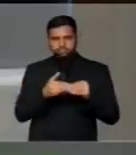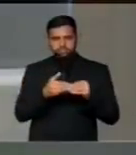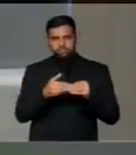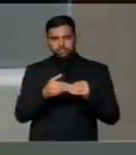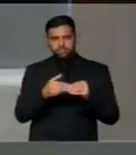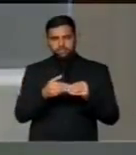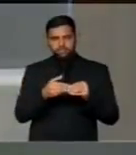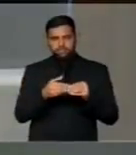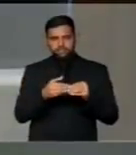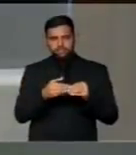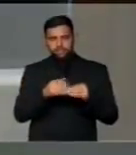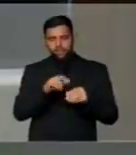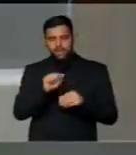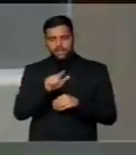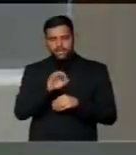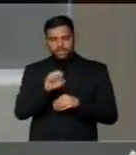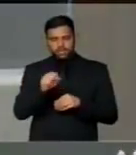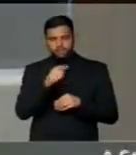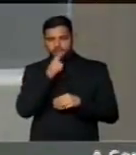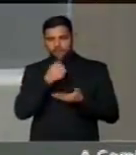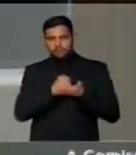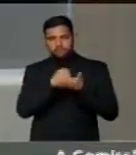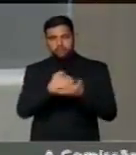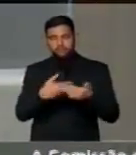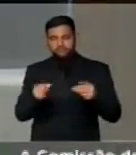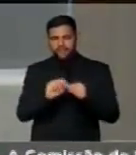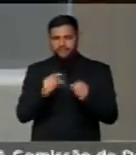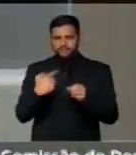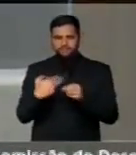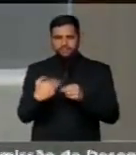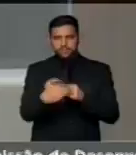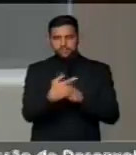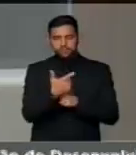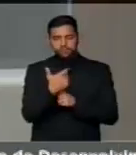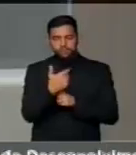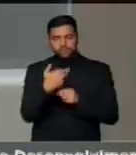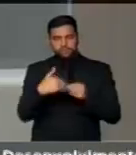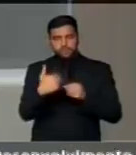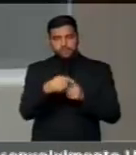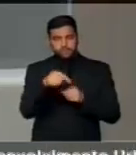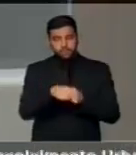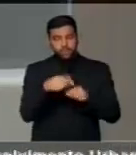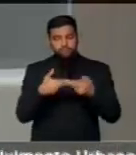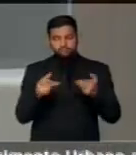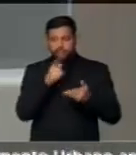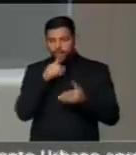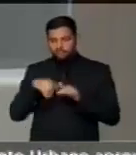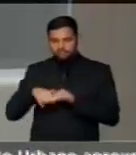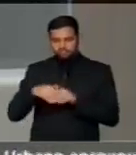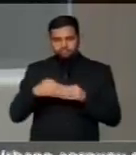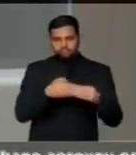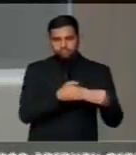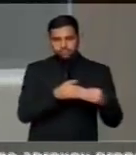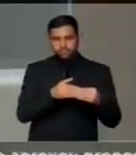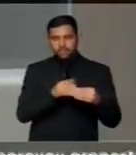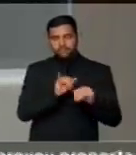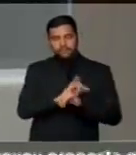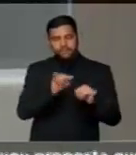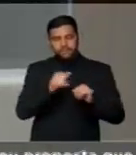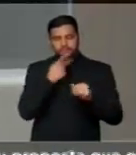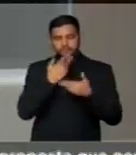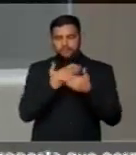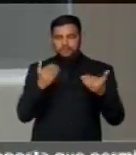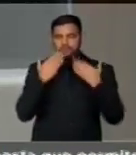Sul, para o Agreste, que vai atender várias cidades, 12 cidades, e a gente quer fazer aqui esse registro